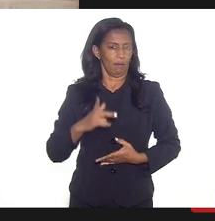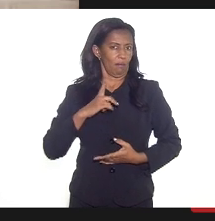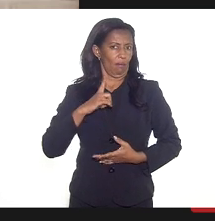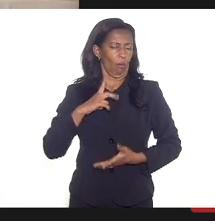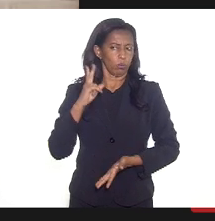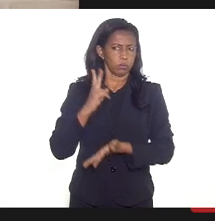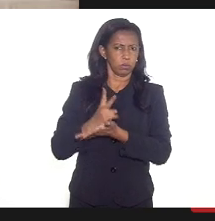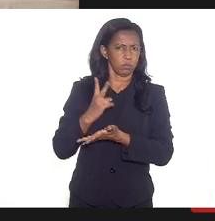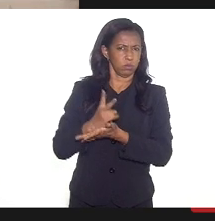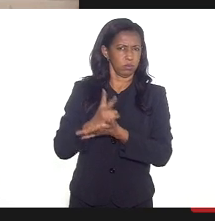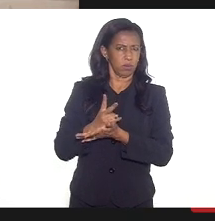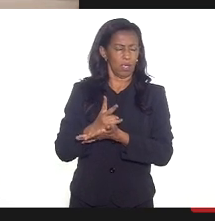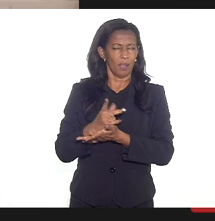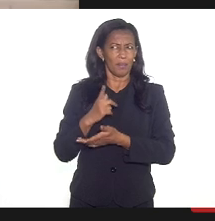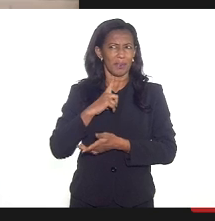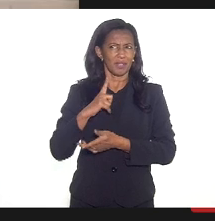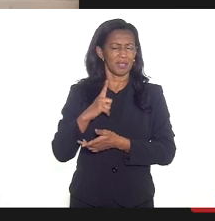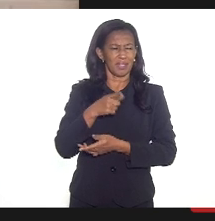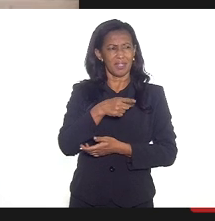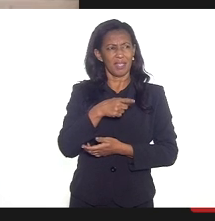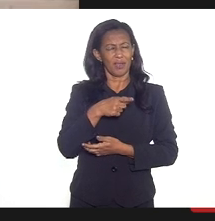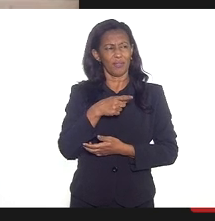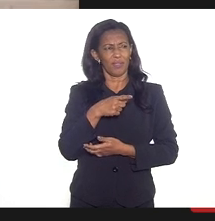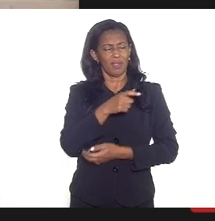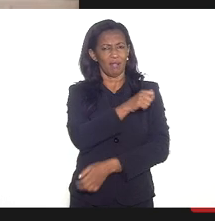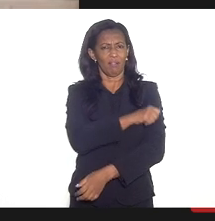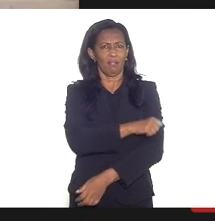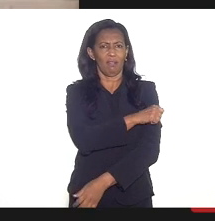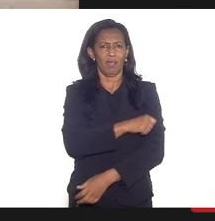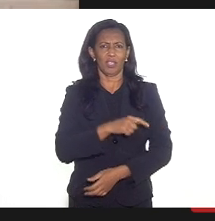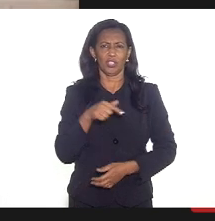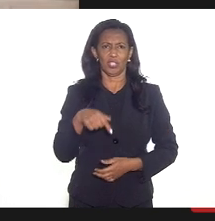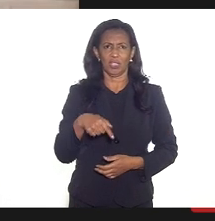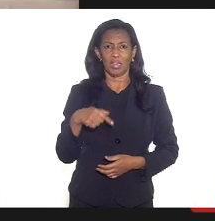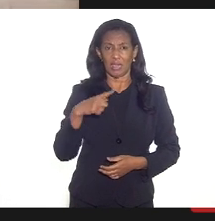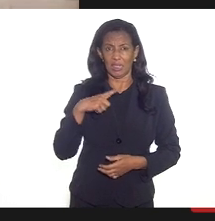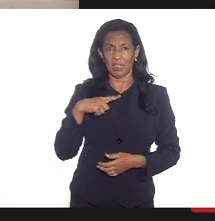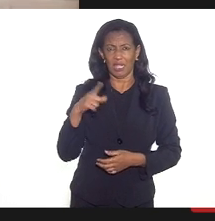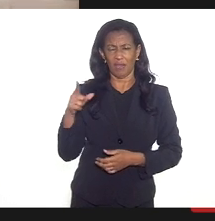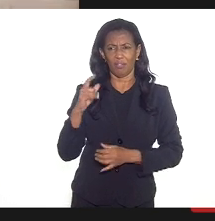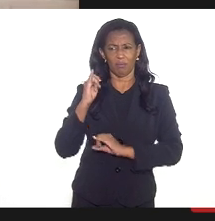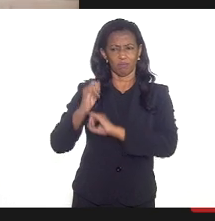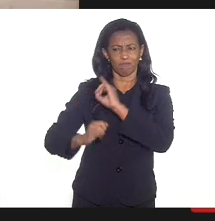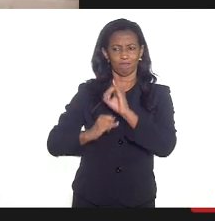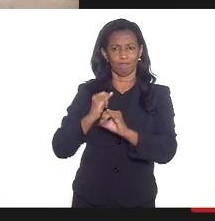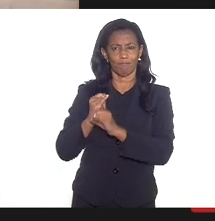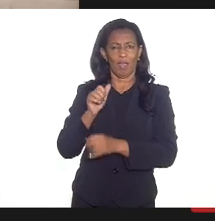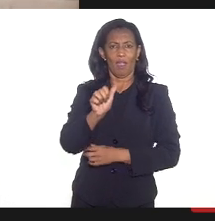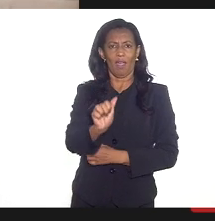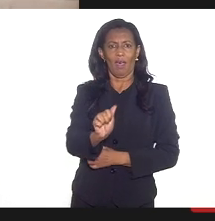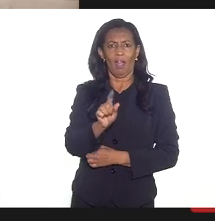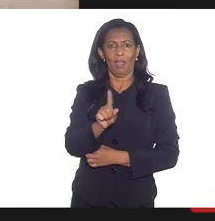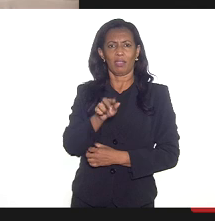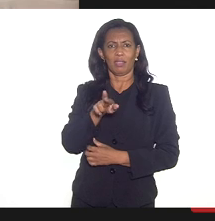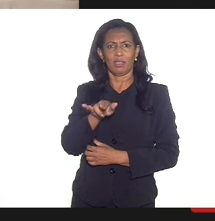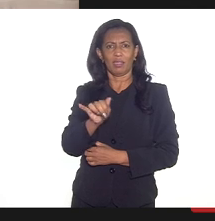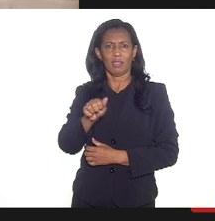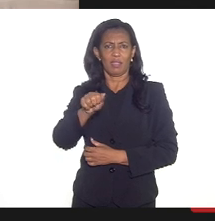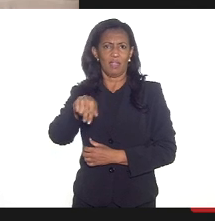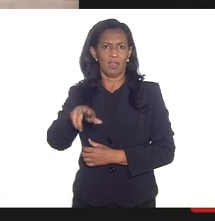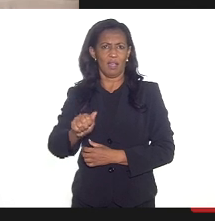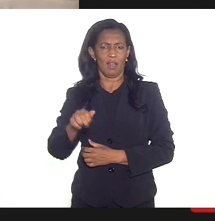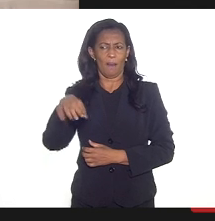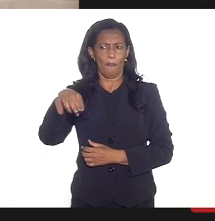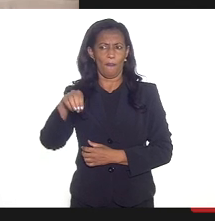redundante, mas foi posto um comentário, deputada enfermeira Rejane, no nosso chat, foi da Adriana Mota, sobre os CIANs